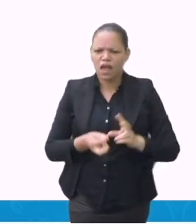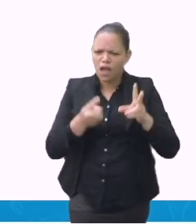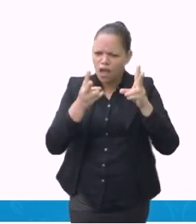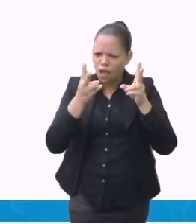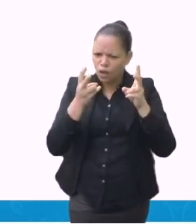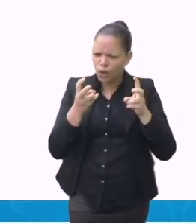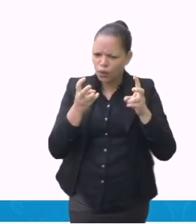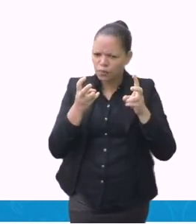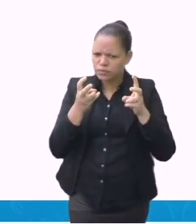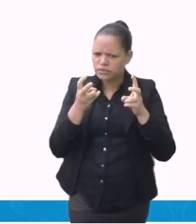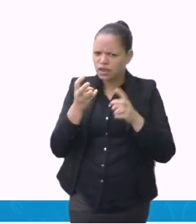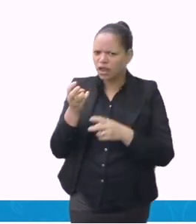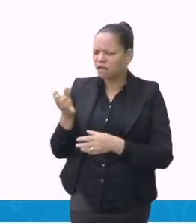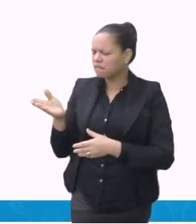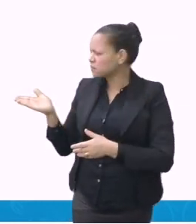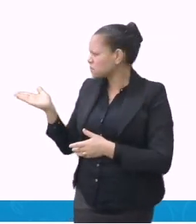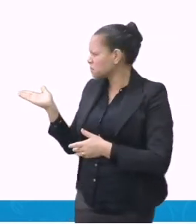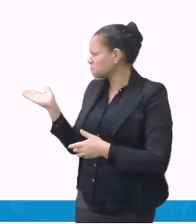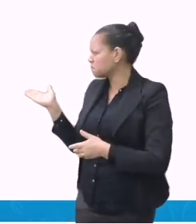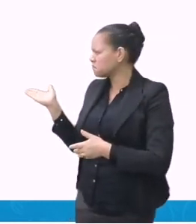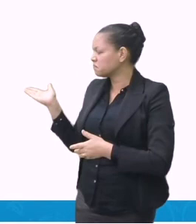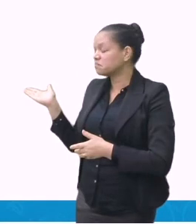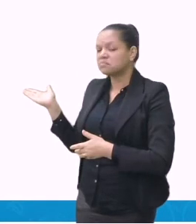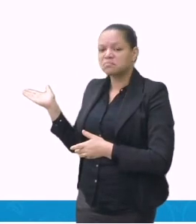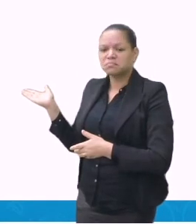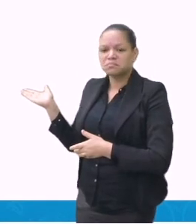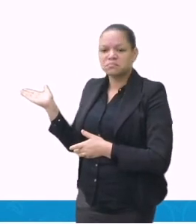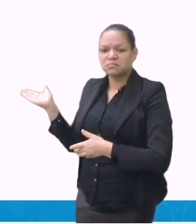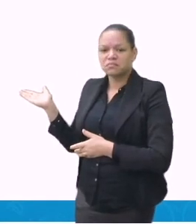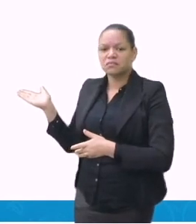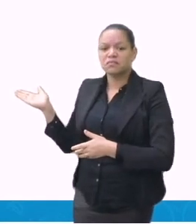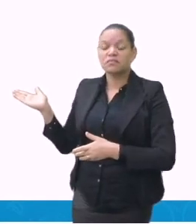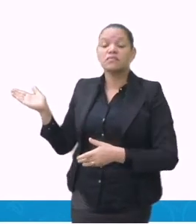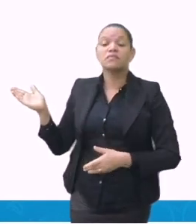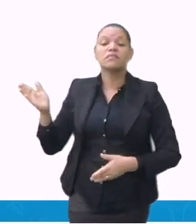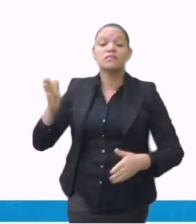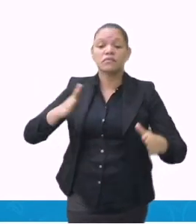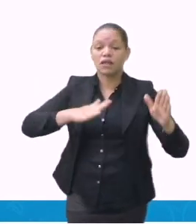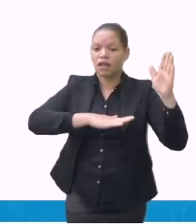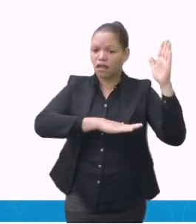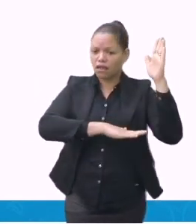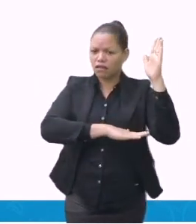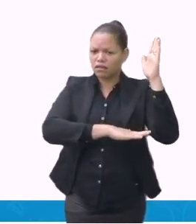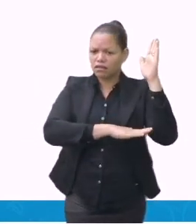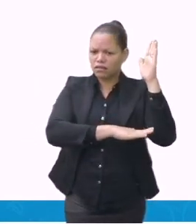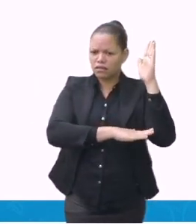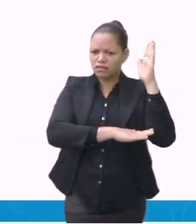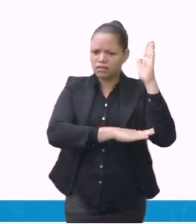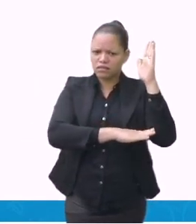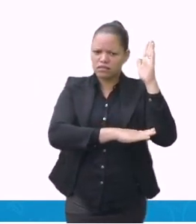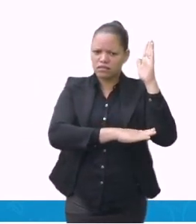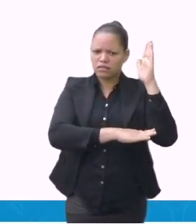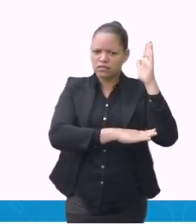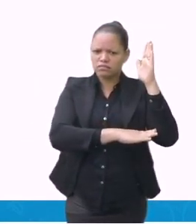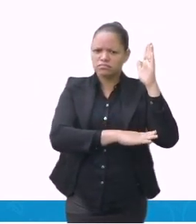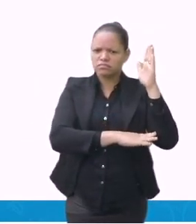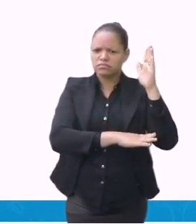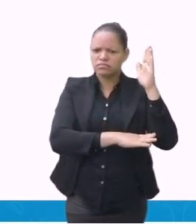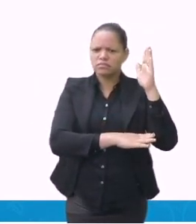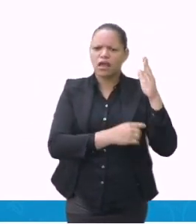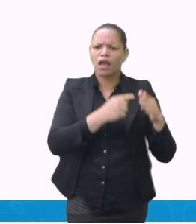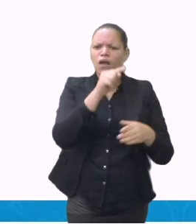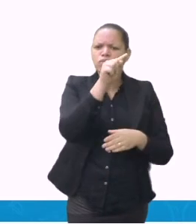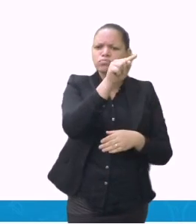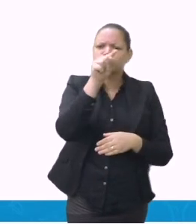Observe o plano cartesiano. Nós temos mais um plano aqui agora, porém apenas com pontos.